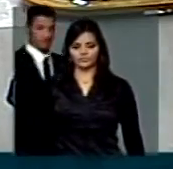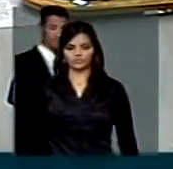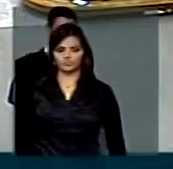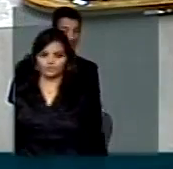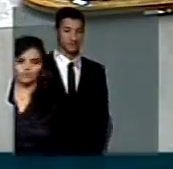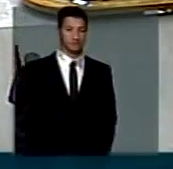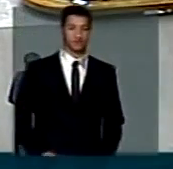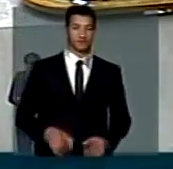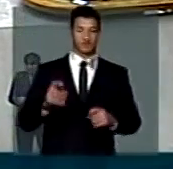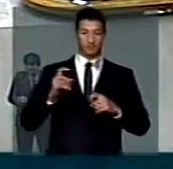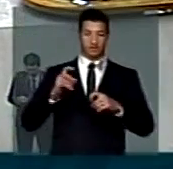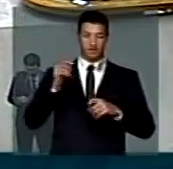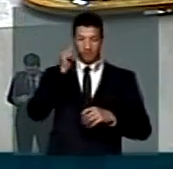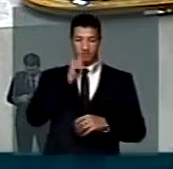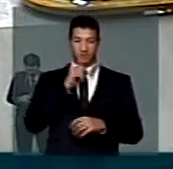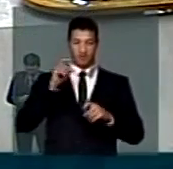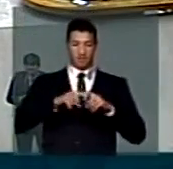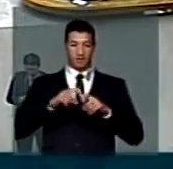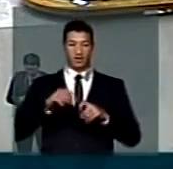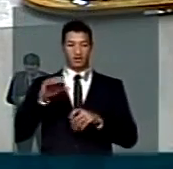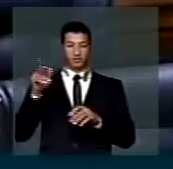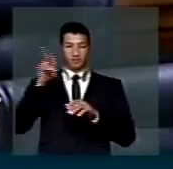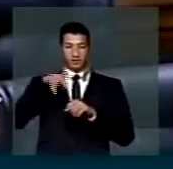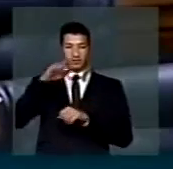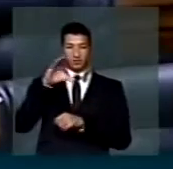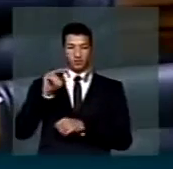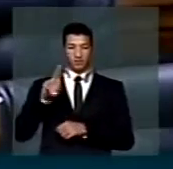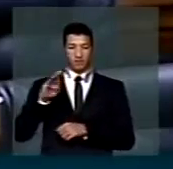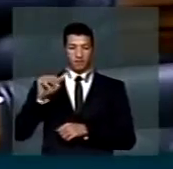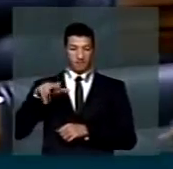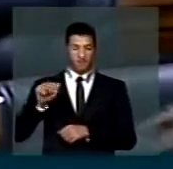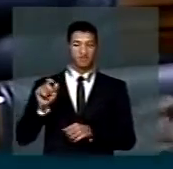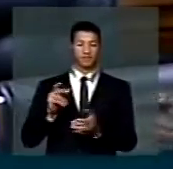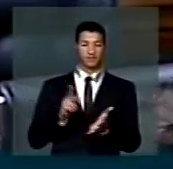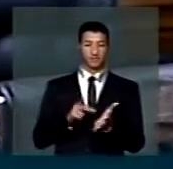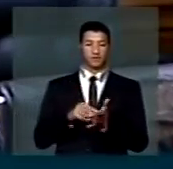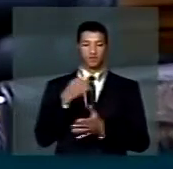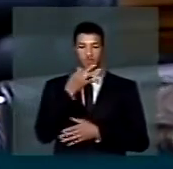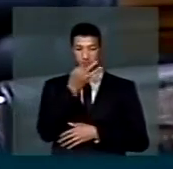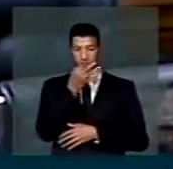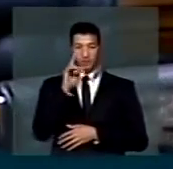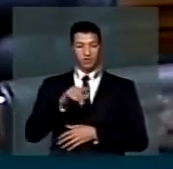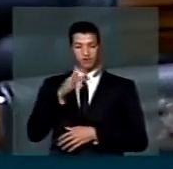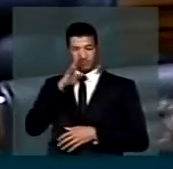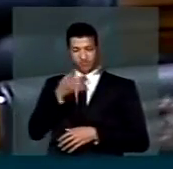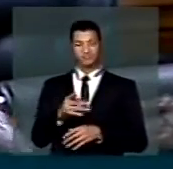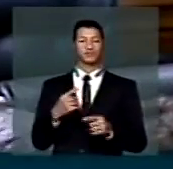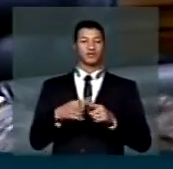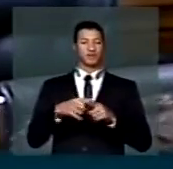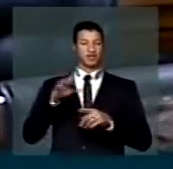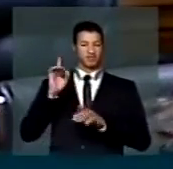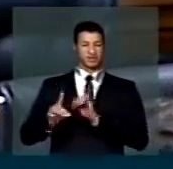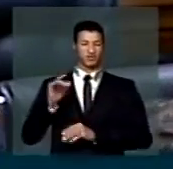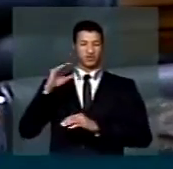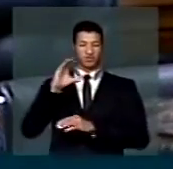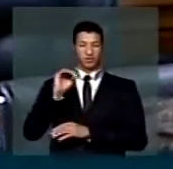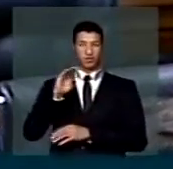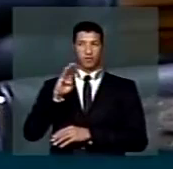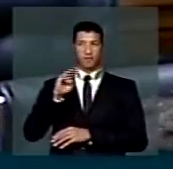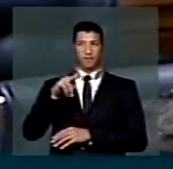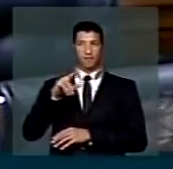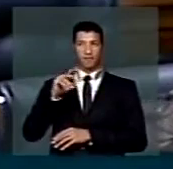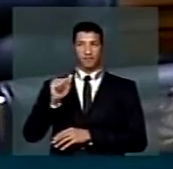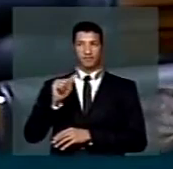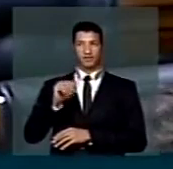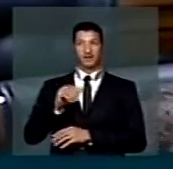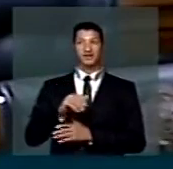dessa médica cubana, que realmente, na minha opinião, um absurdo, essa ditadura cubana que fazem passar